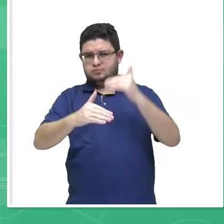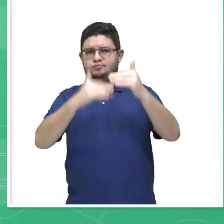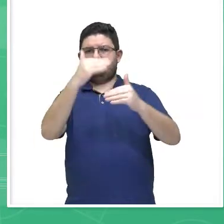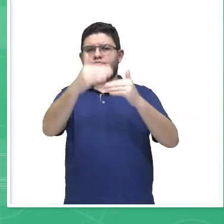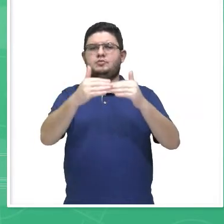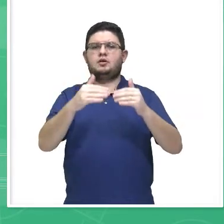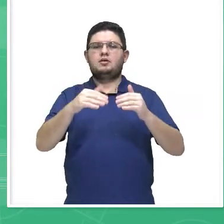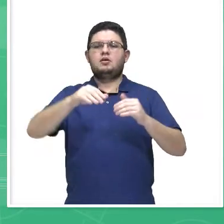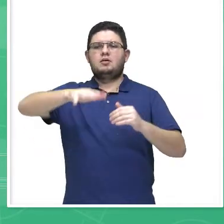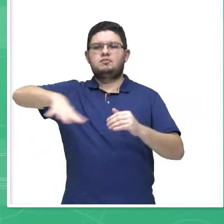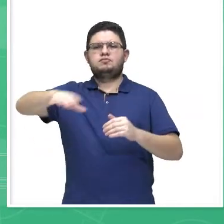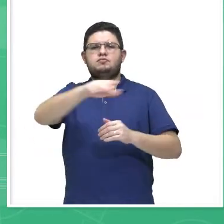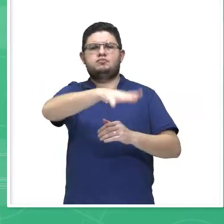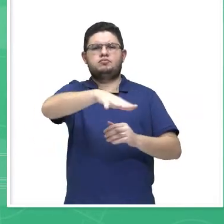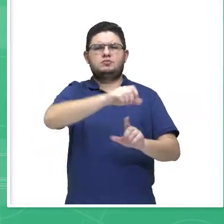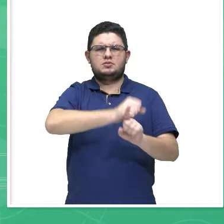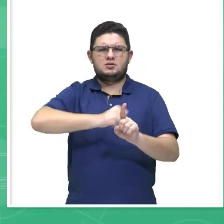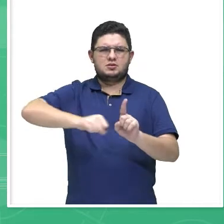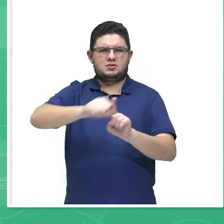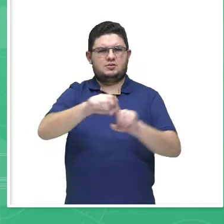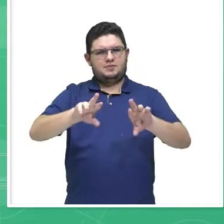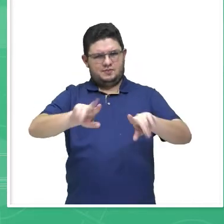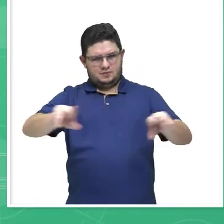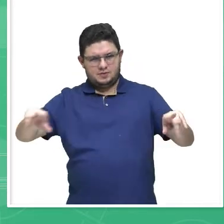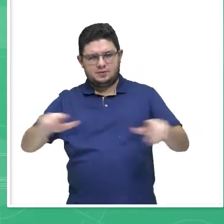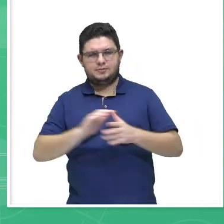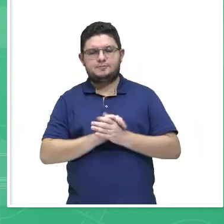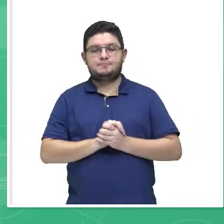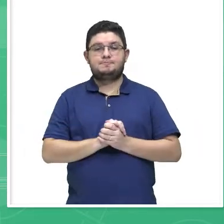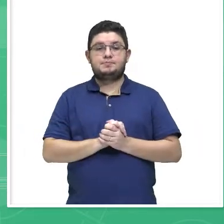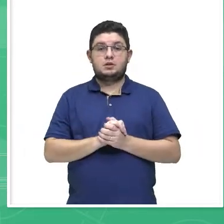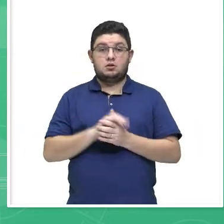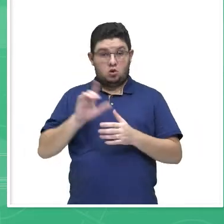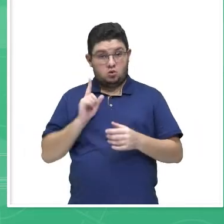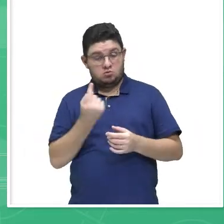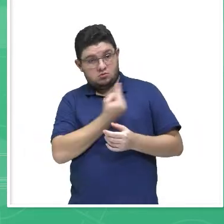sociedades humanas. Então, vamos continuar.